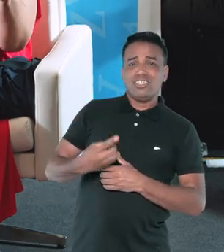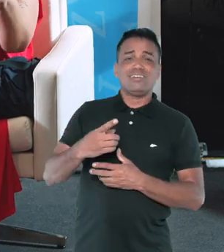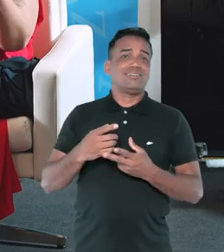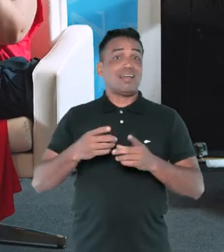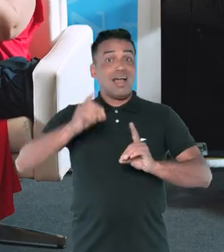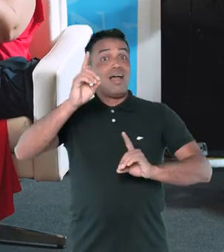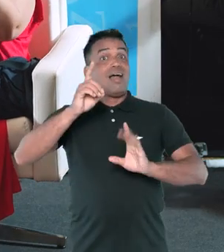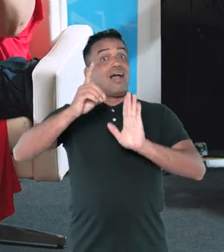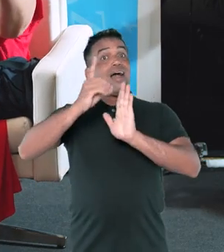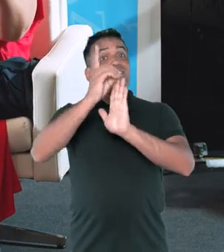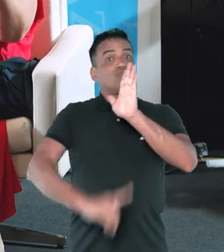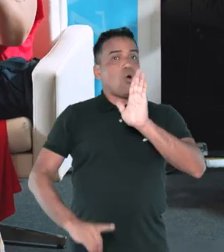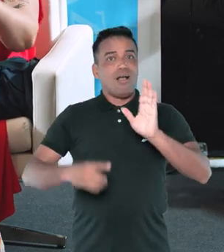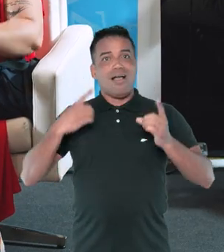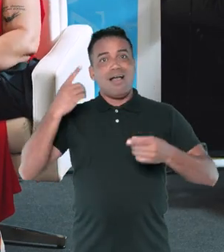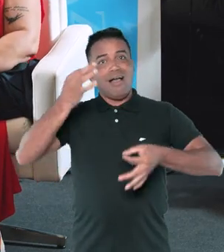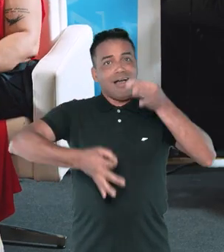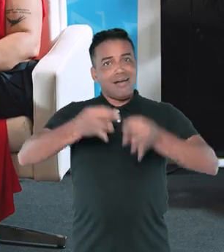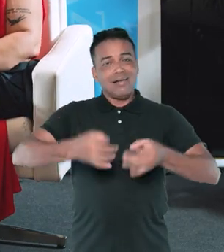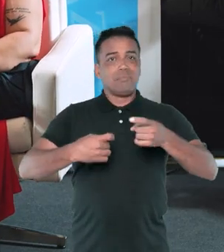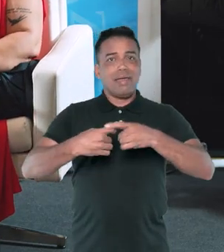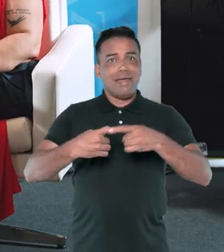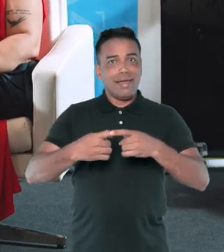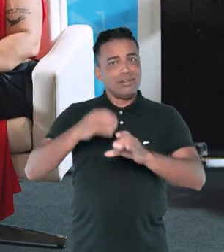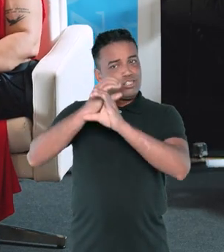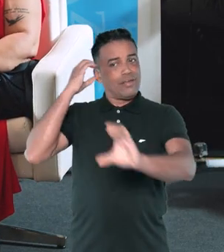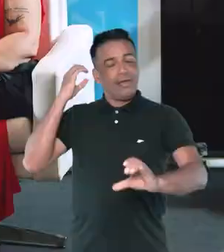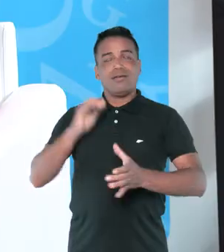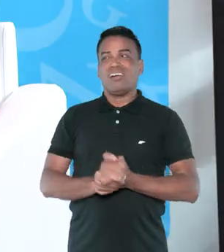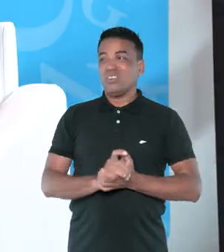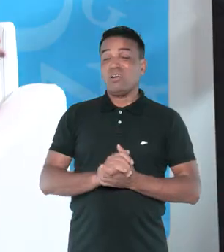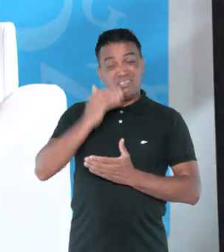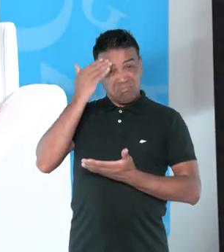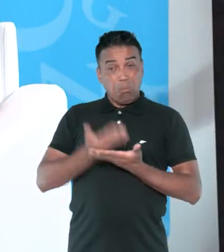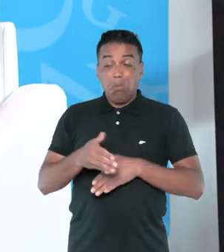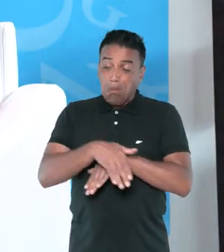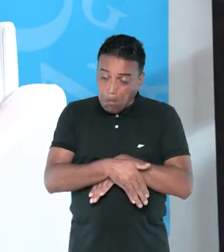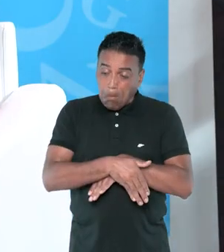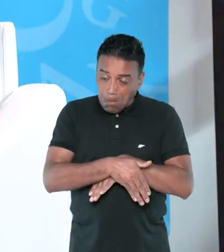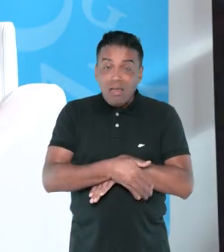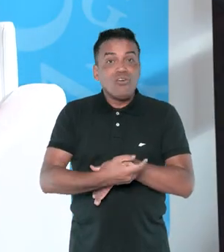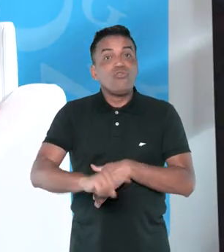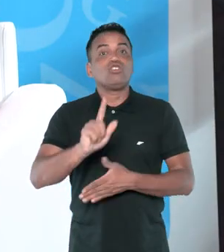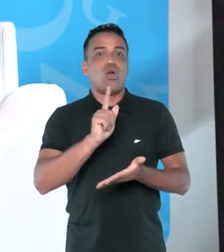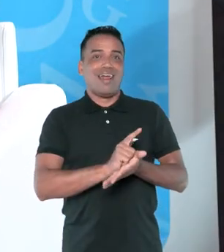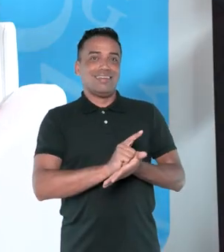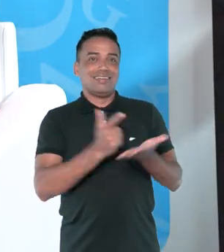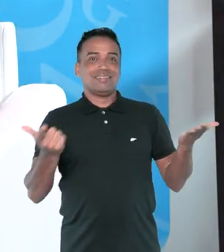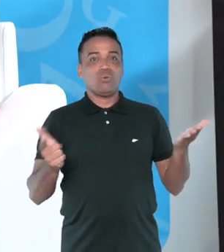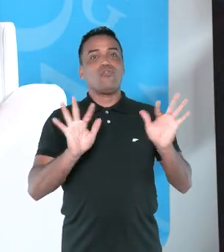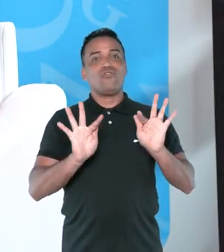médica, professora, engenheira, outra coisa. E aí eu acreditei, desisti do negócio e fui fazer jornalismo, que era a faculdade